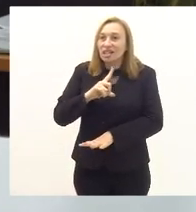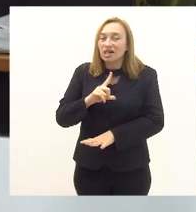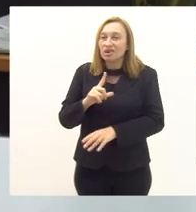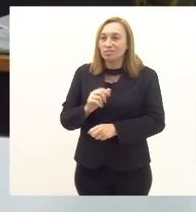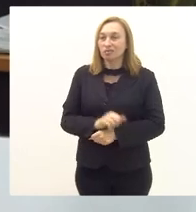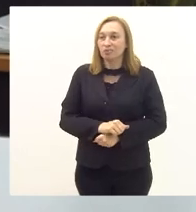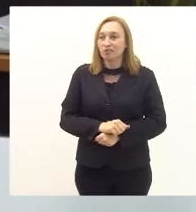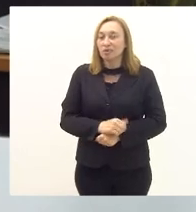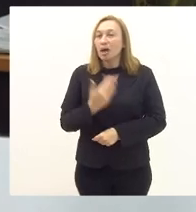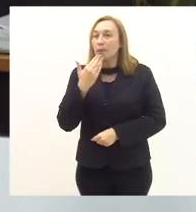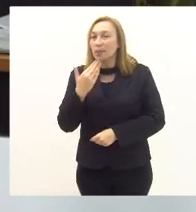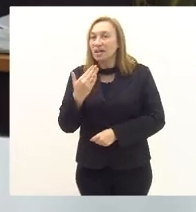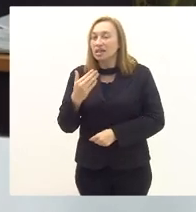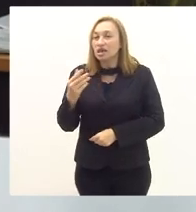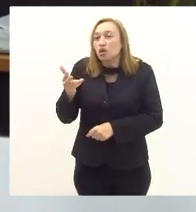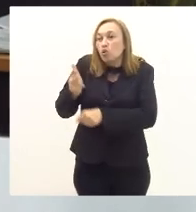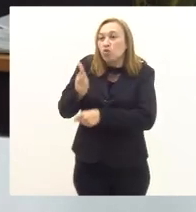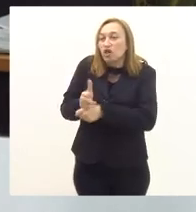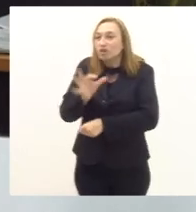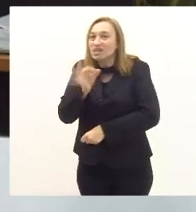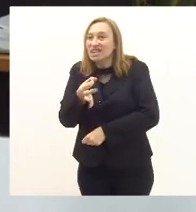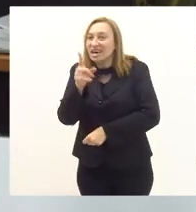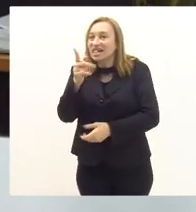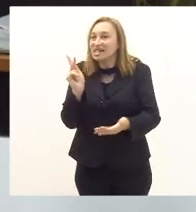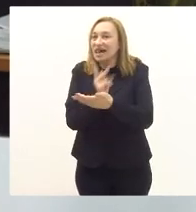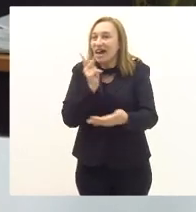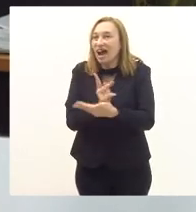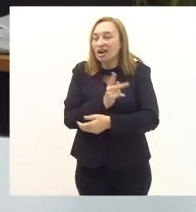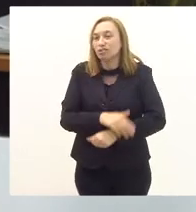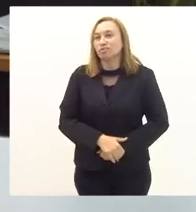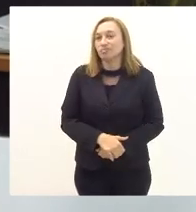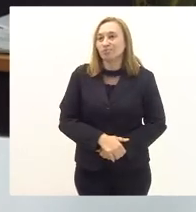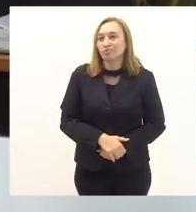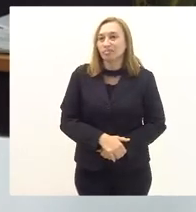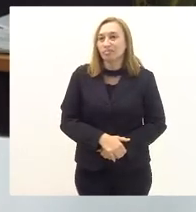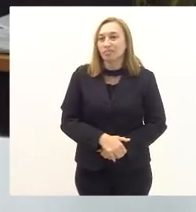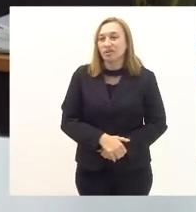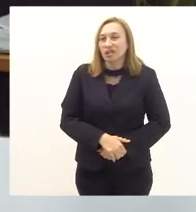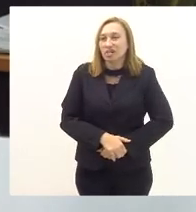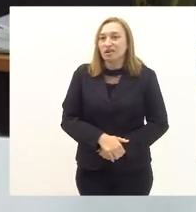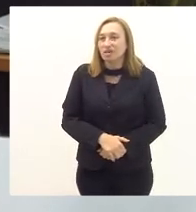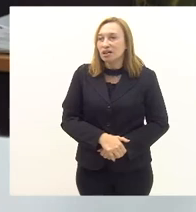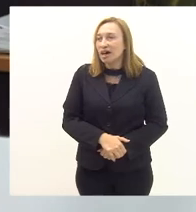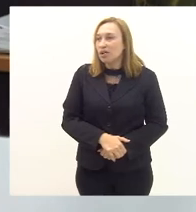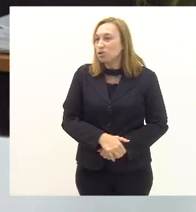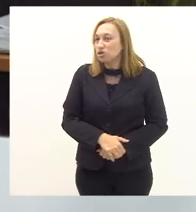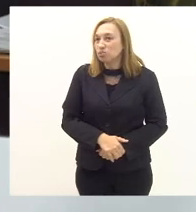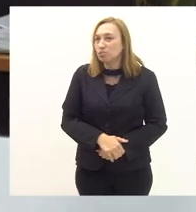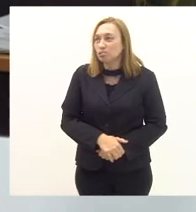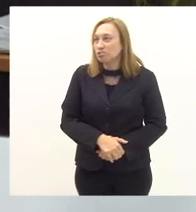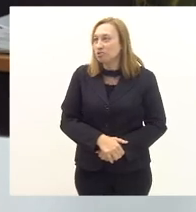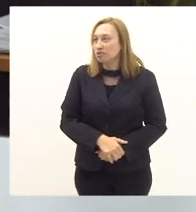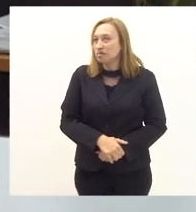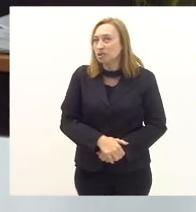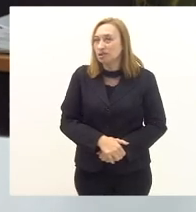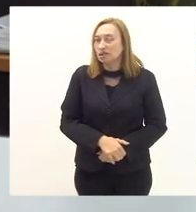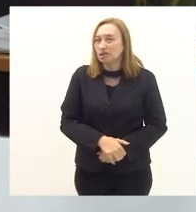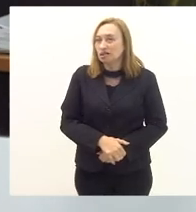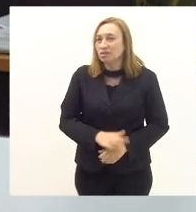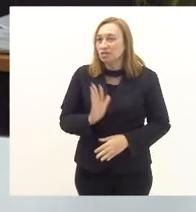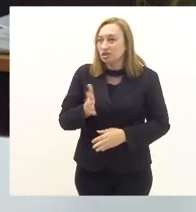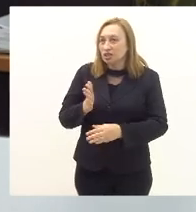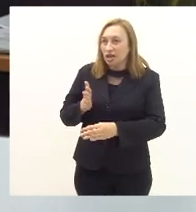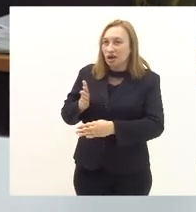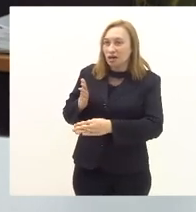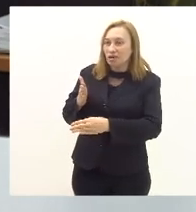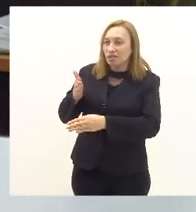certo. O nosso direito de casar, né, um com o outro, né? E sabia já do centro, mas eu nunca tive, não precisei. Já quando eu precisei, eu